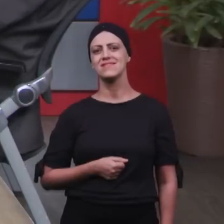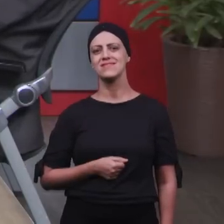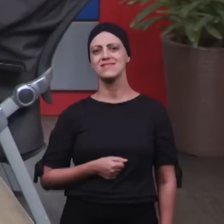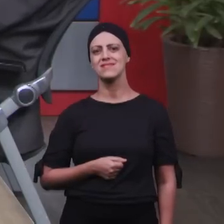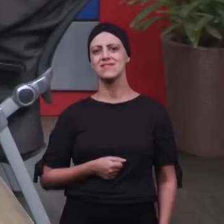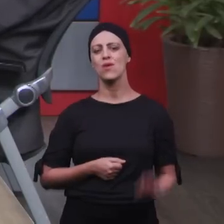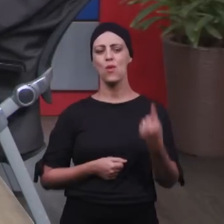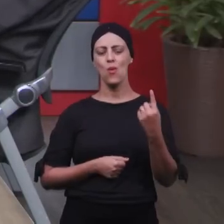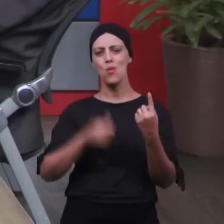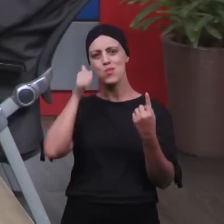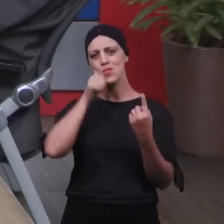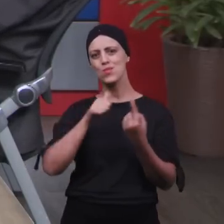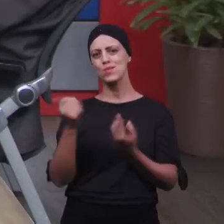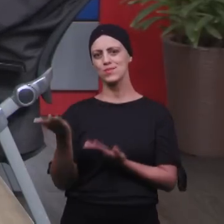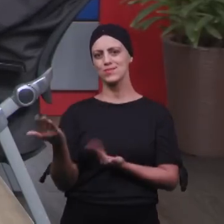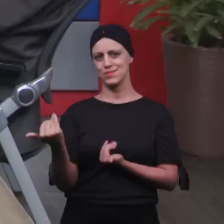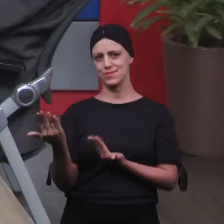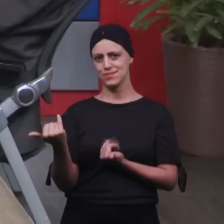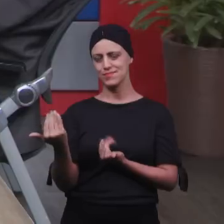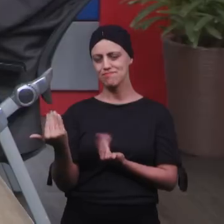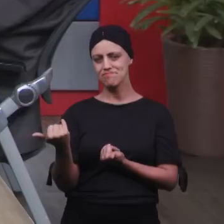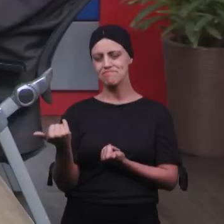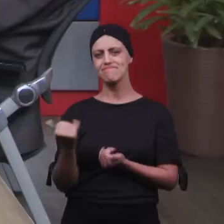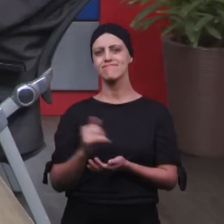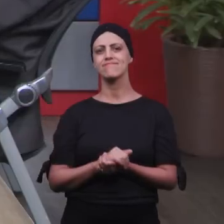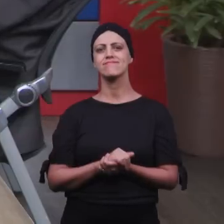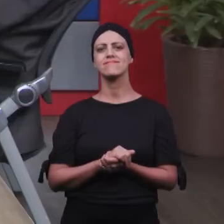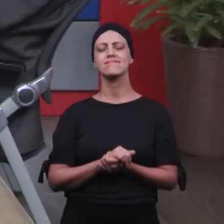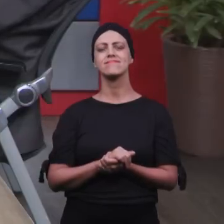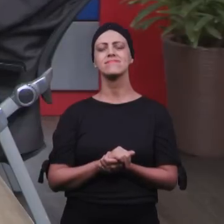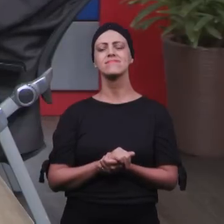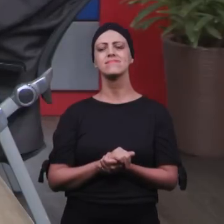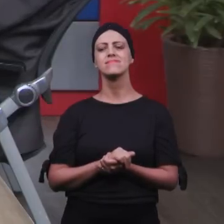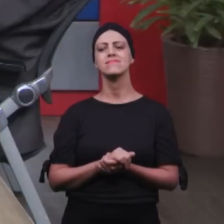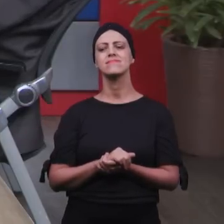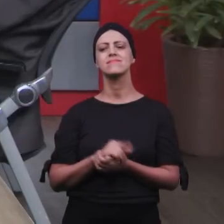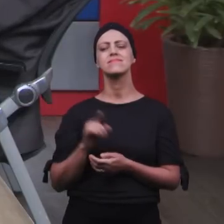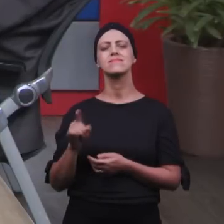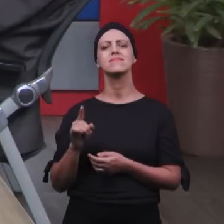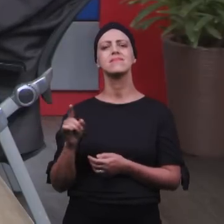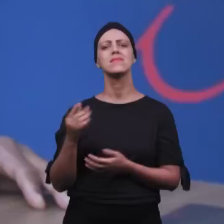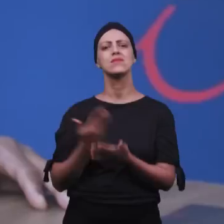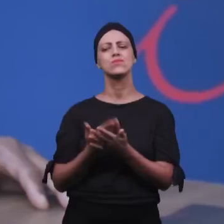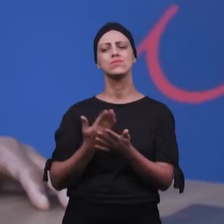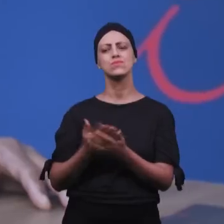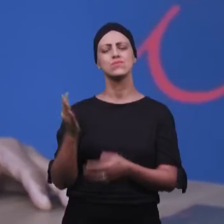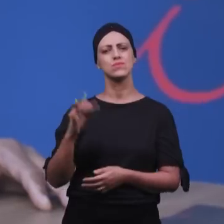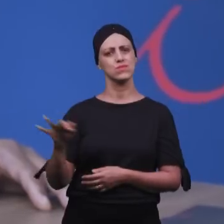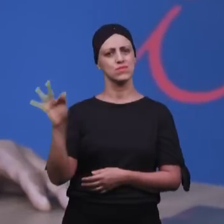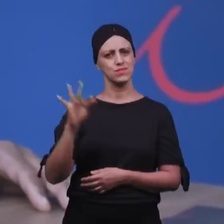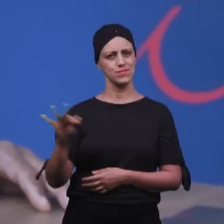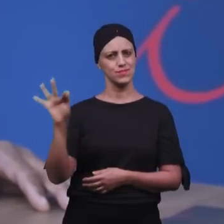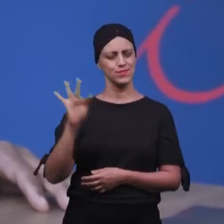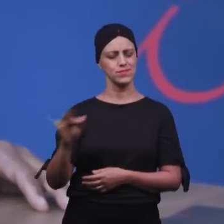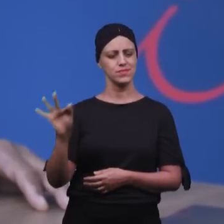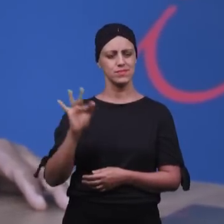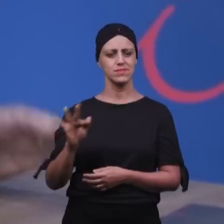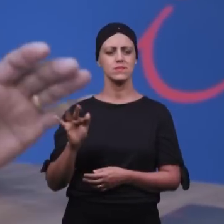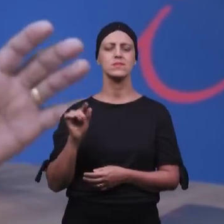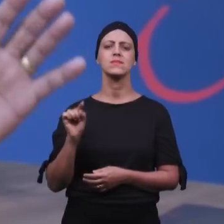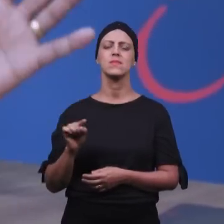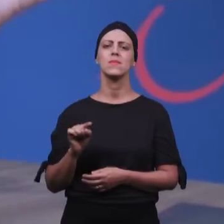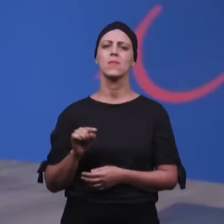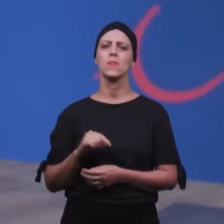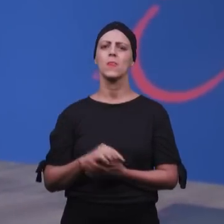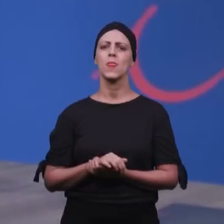né? Essa jovem, ela estava fazendo faculdade e estava no